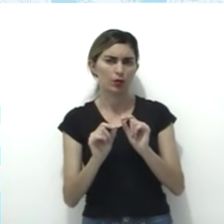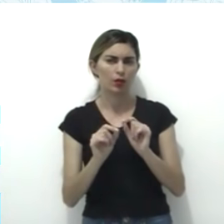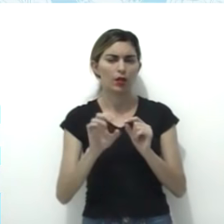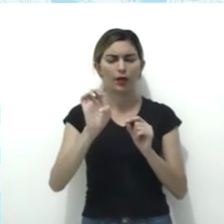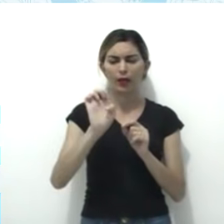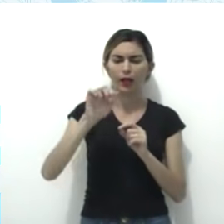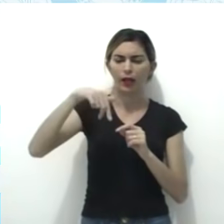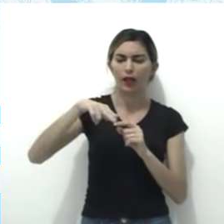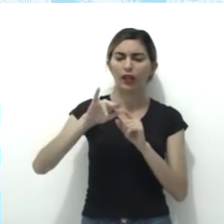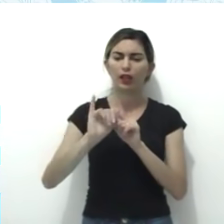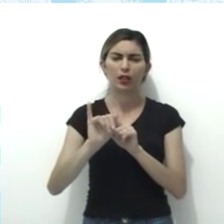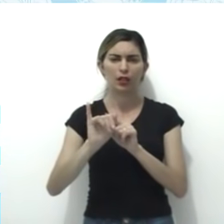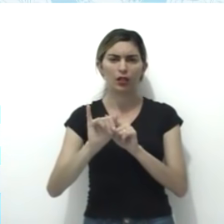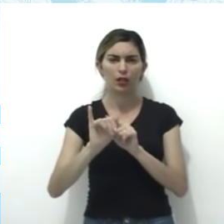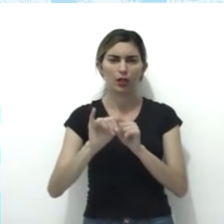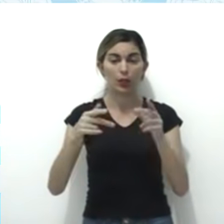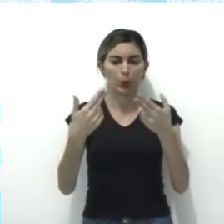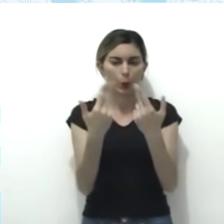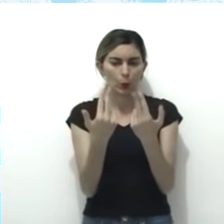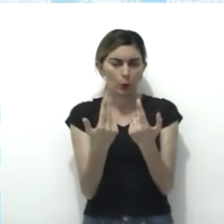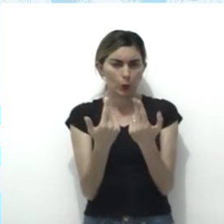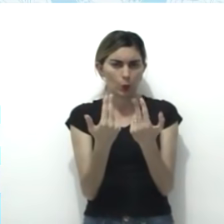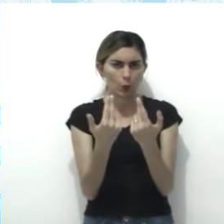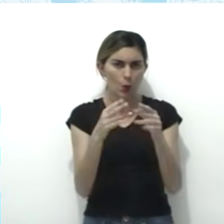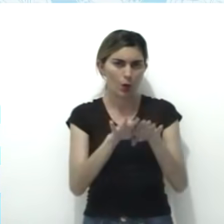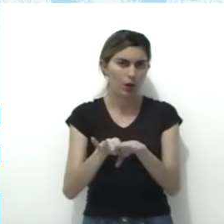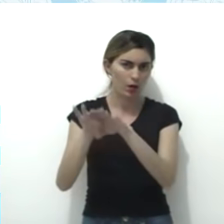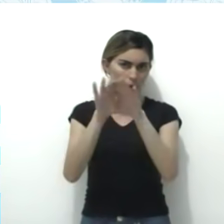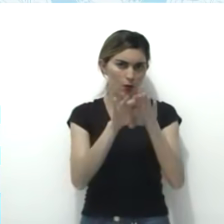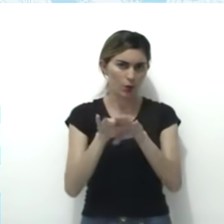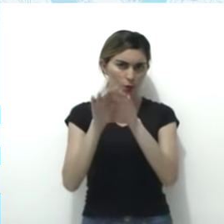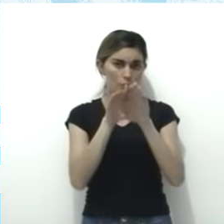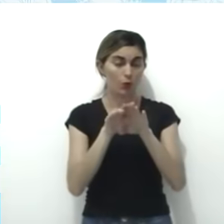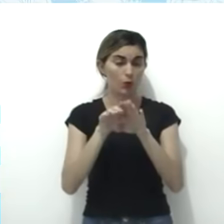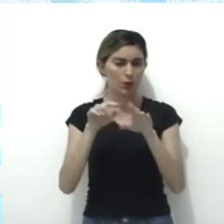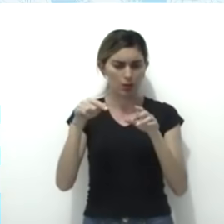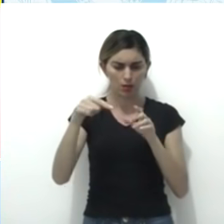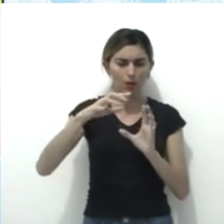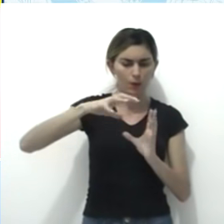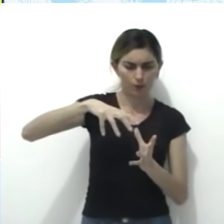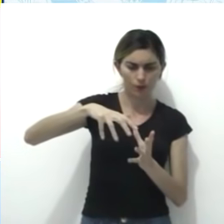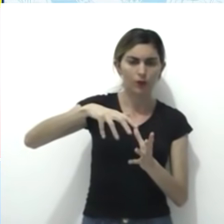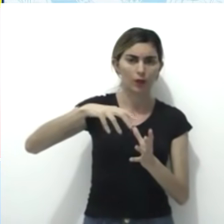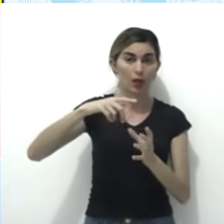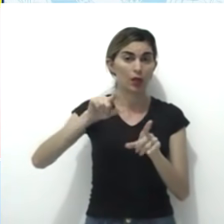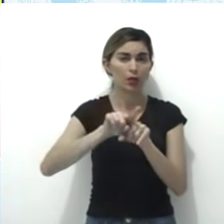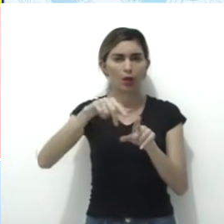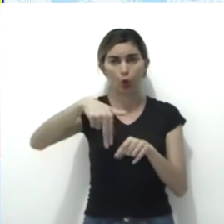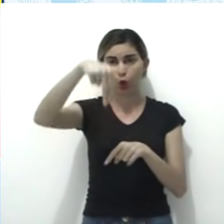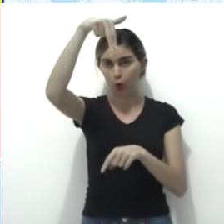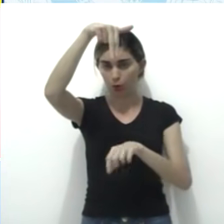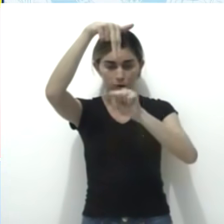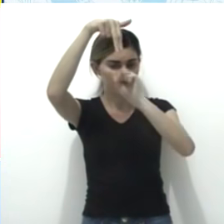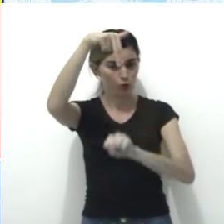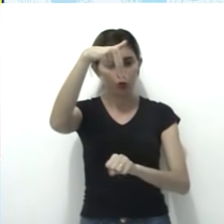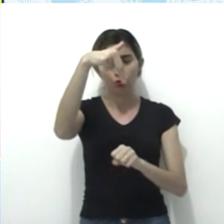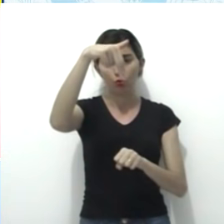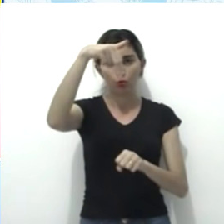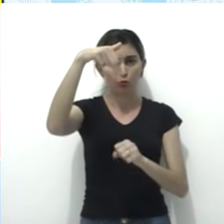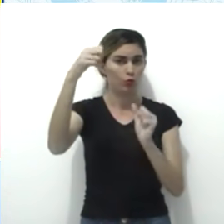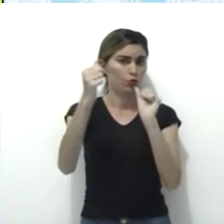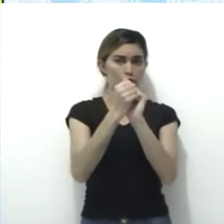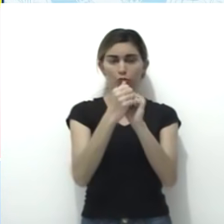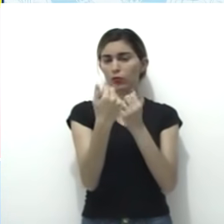equinócio é que quer dizer igual igualdade quer dizer que nesta posição tanto o